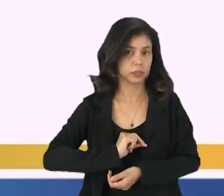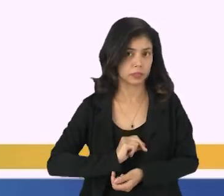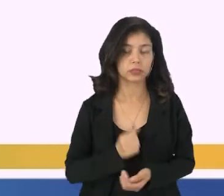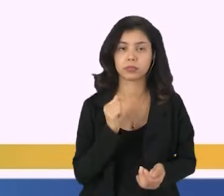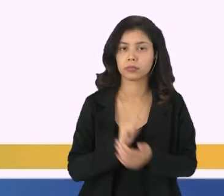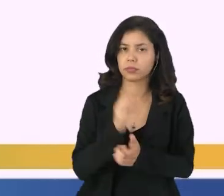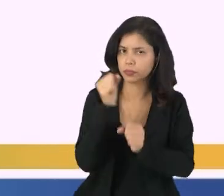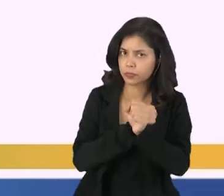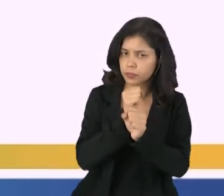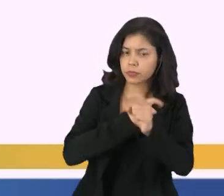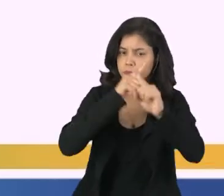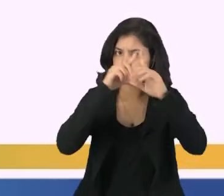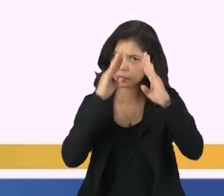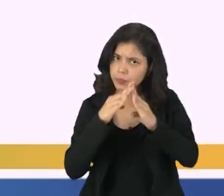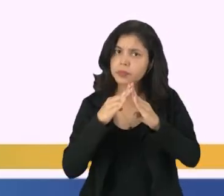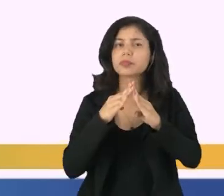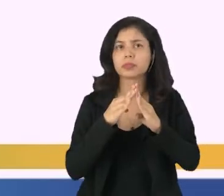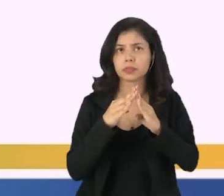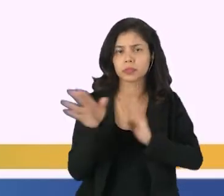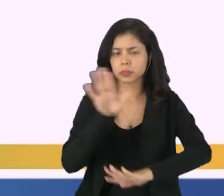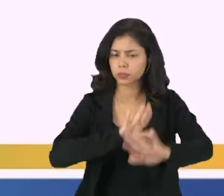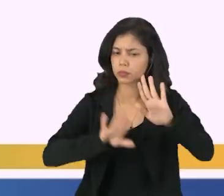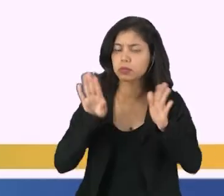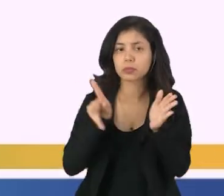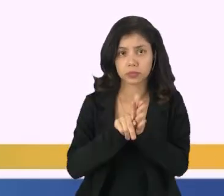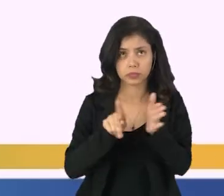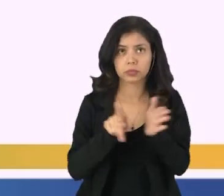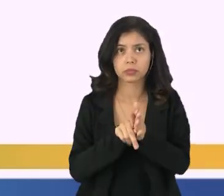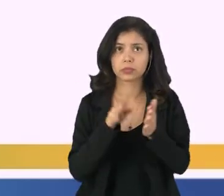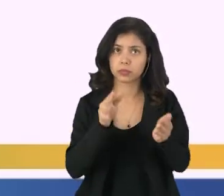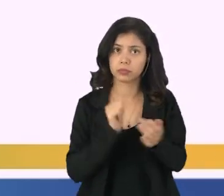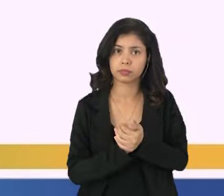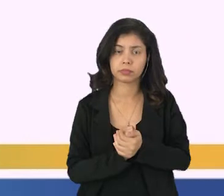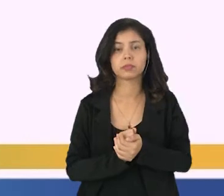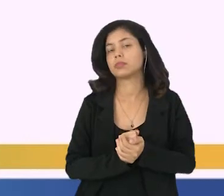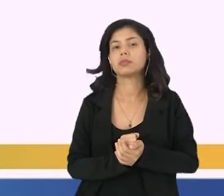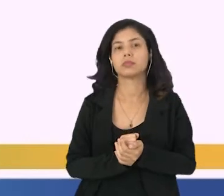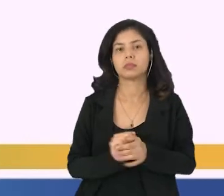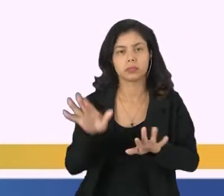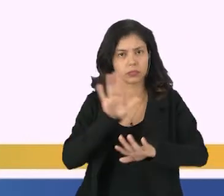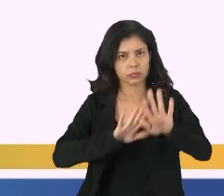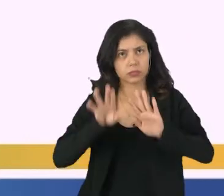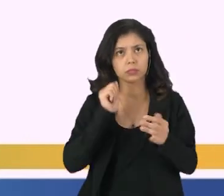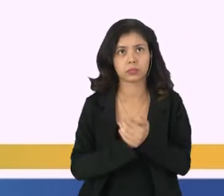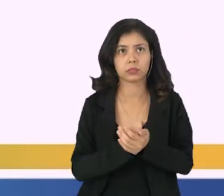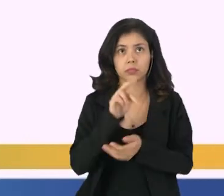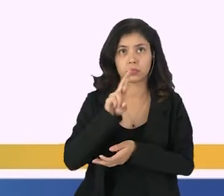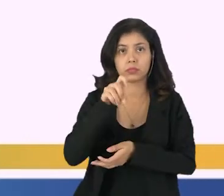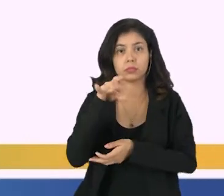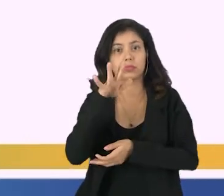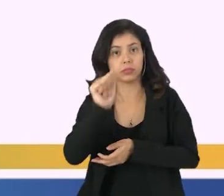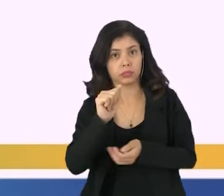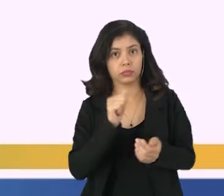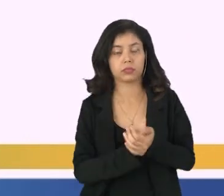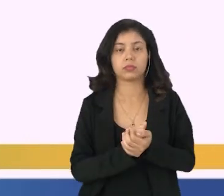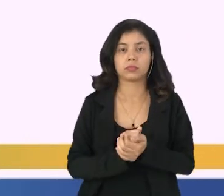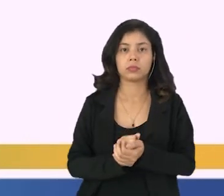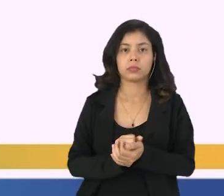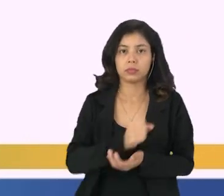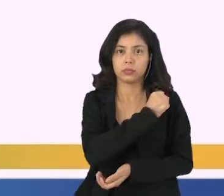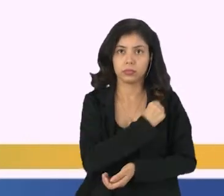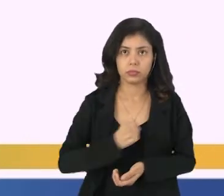deveriam construir igrejas e cuidar então da sua conservação e remunerar os sacerdotes por